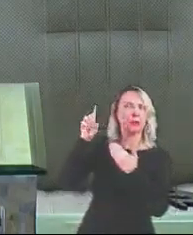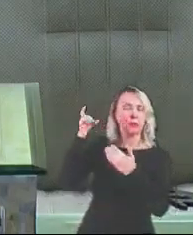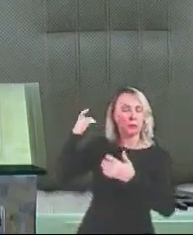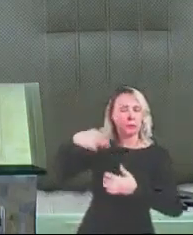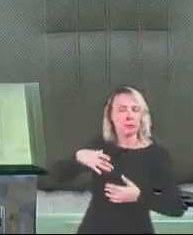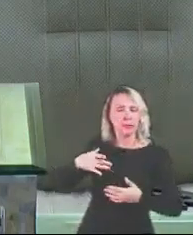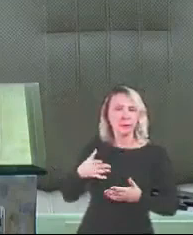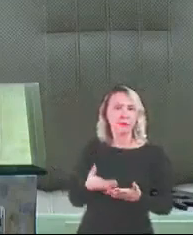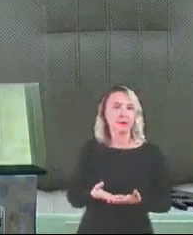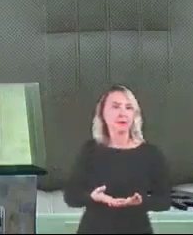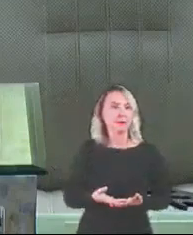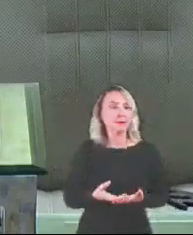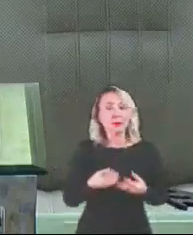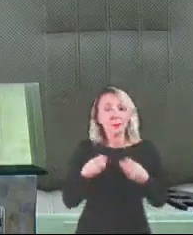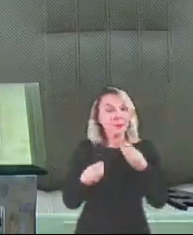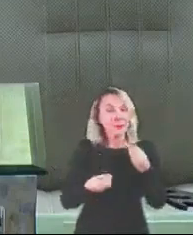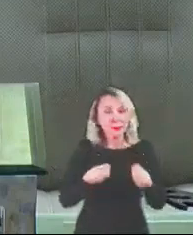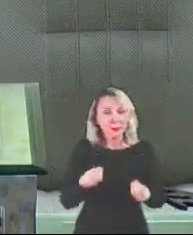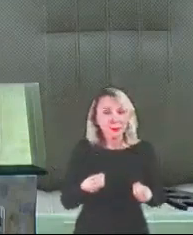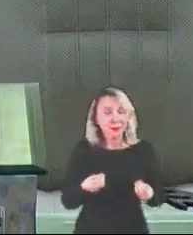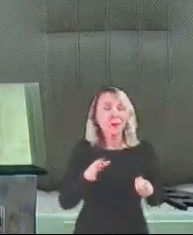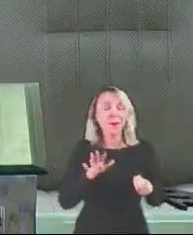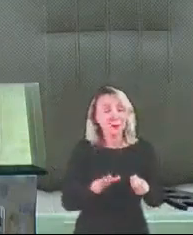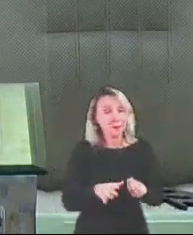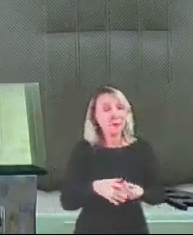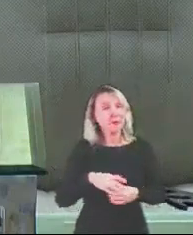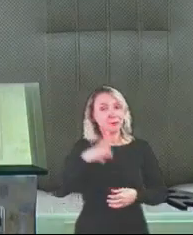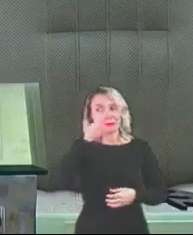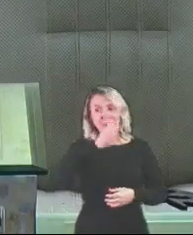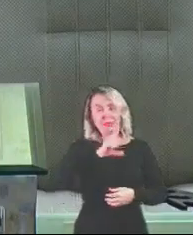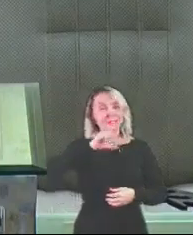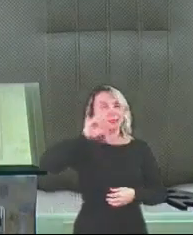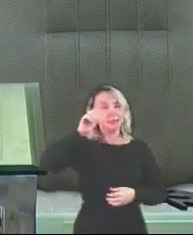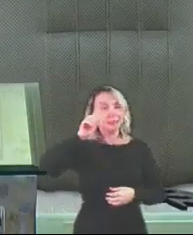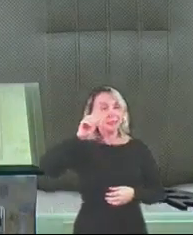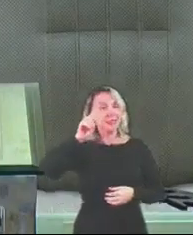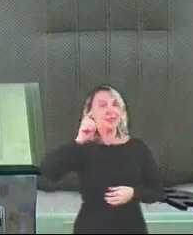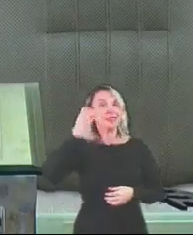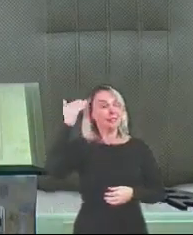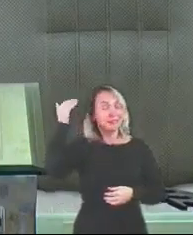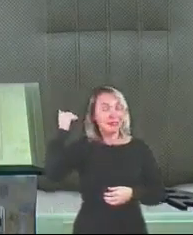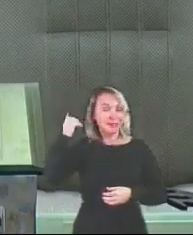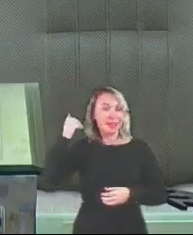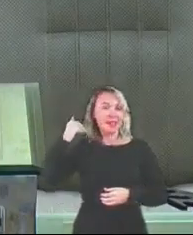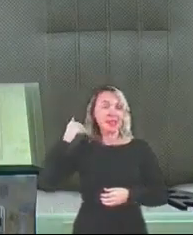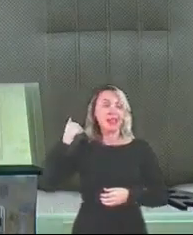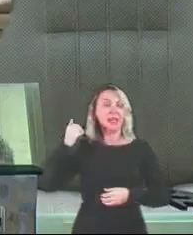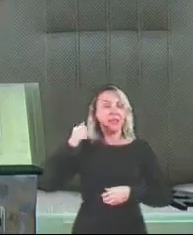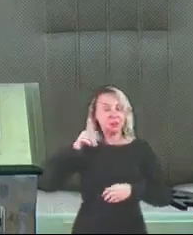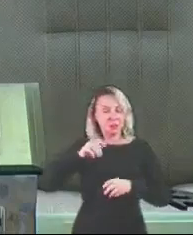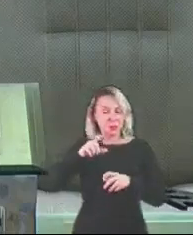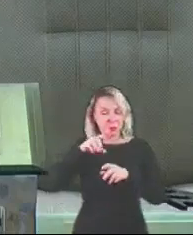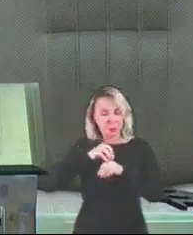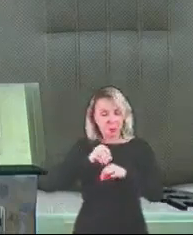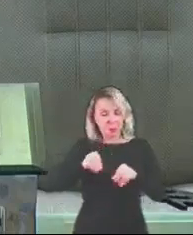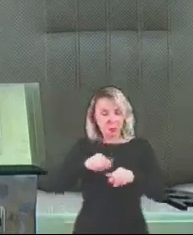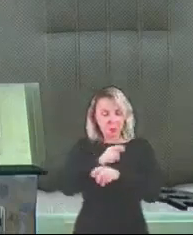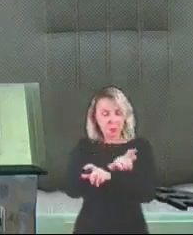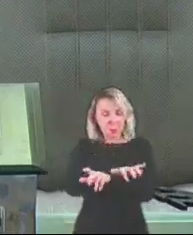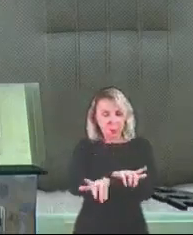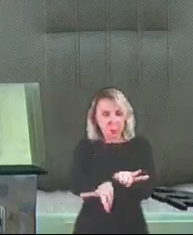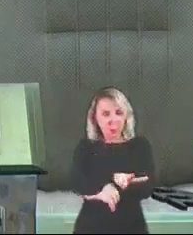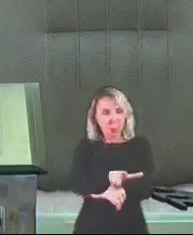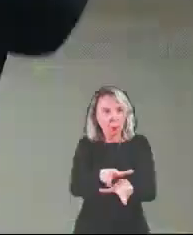proteger o povo do sol causticante. Deus estava na coluna de fogo à noite para proteger do frio. Este